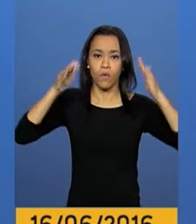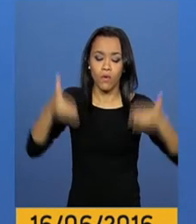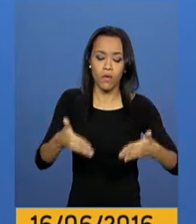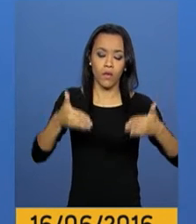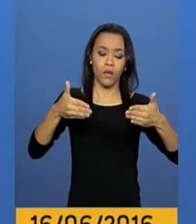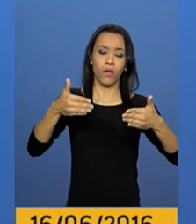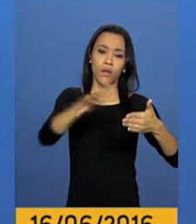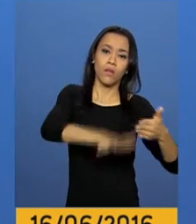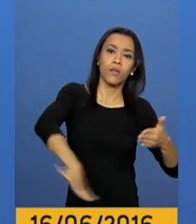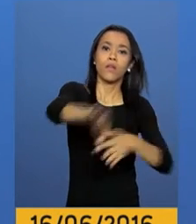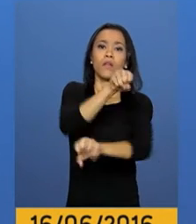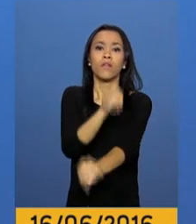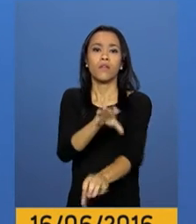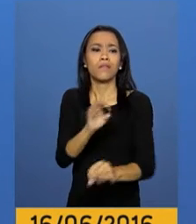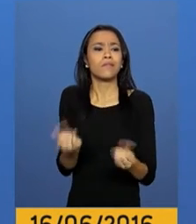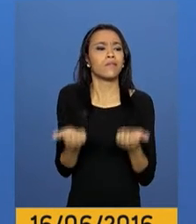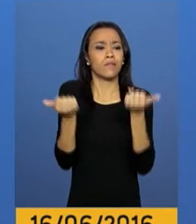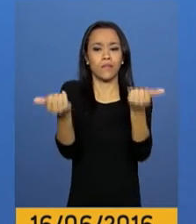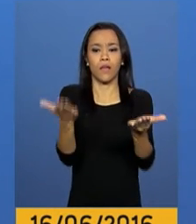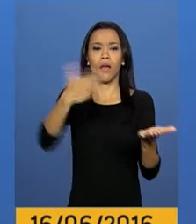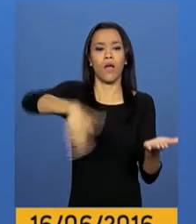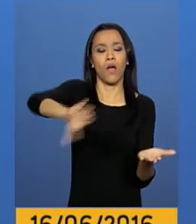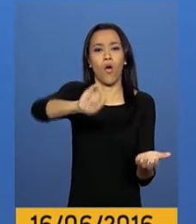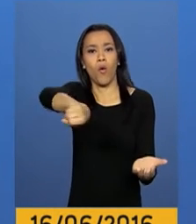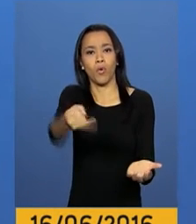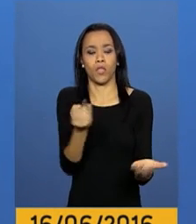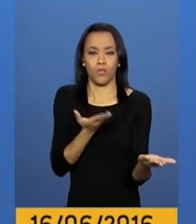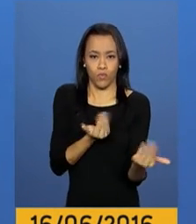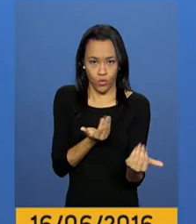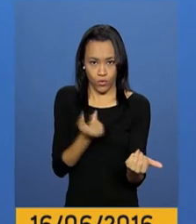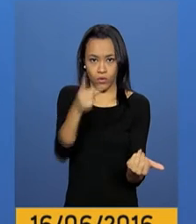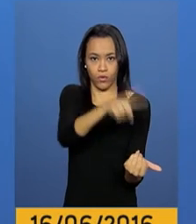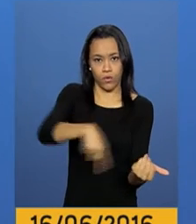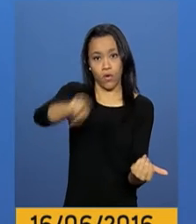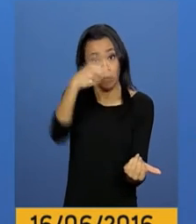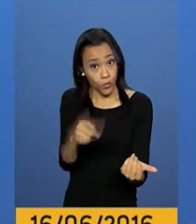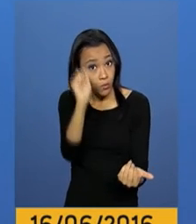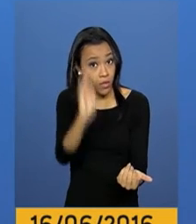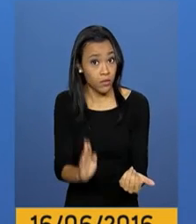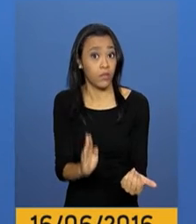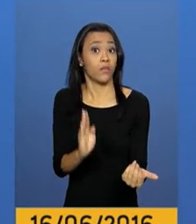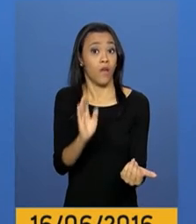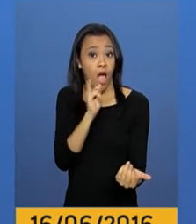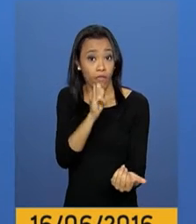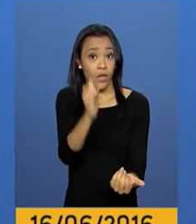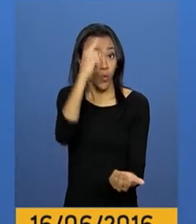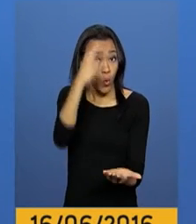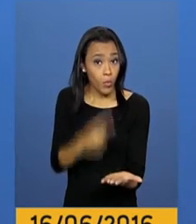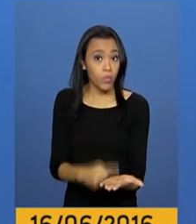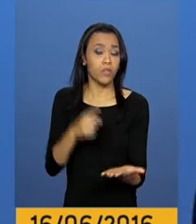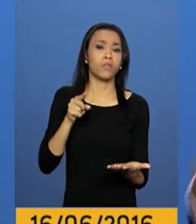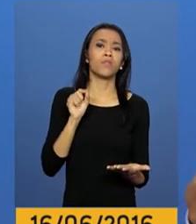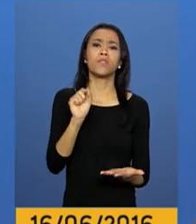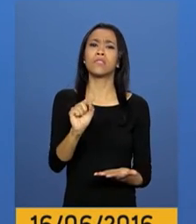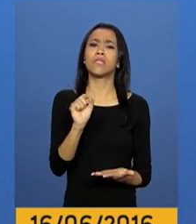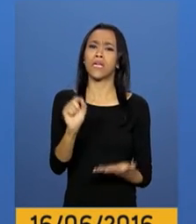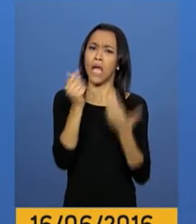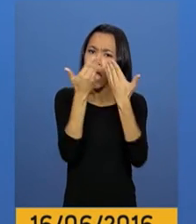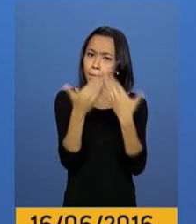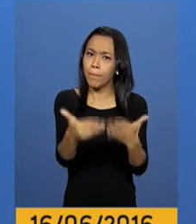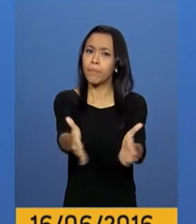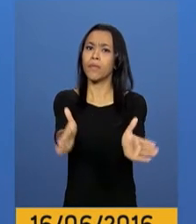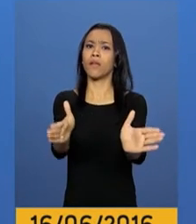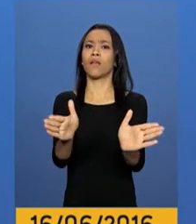a oportunidade para os jovens brasileiros, estudantes brasileiros, reafirmando o compromisso de preservação e de